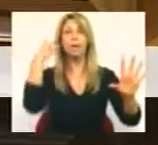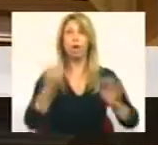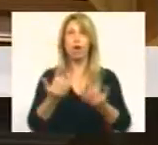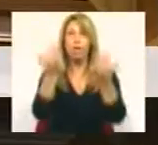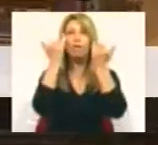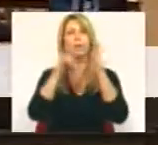obrigada, senhor presidente.